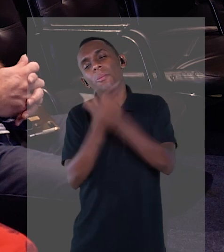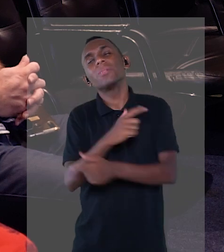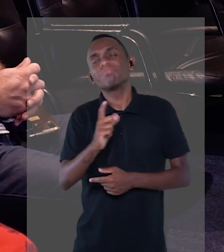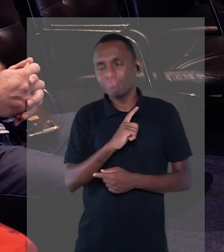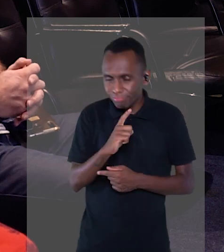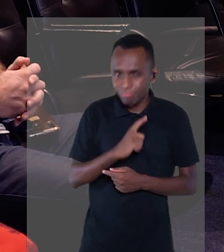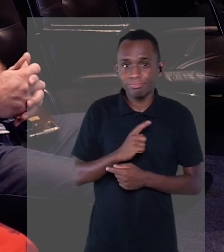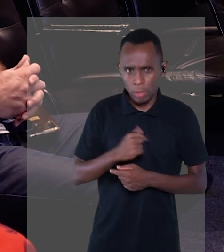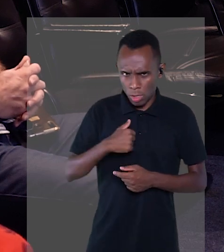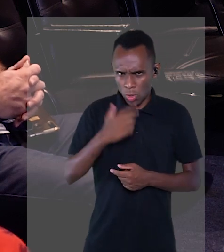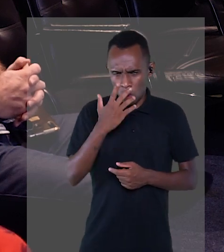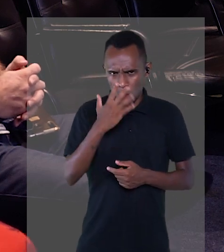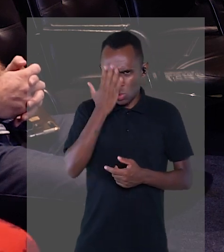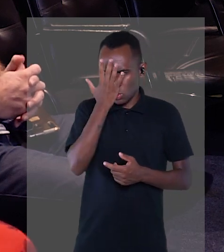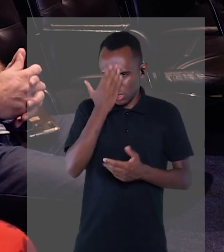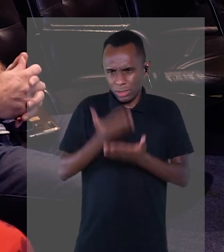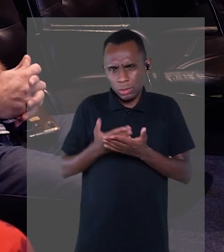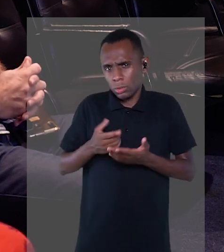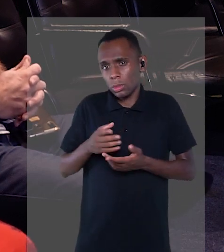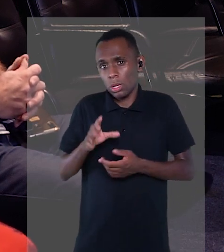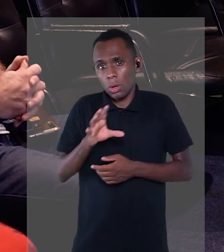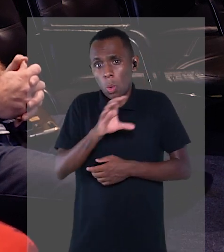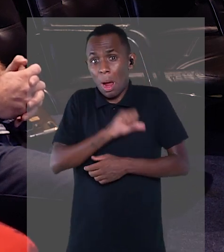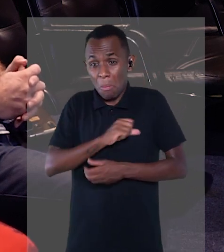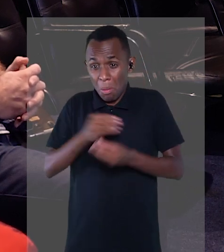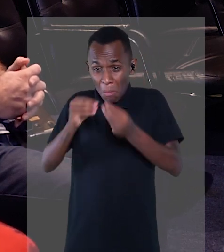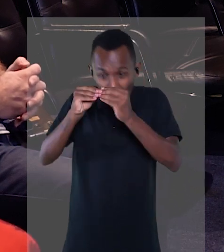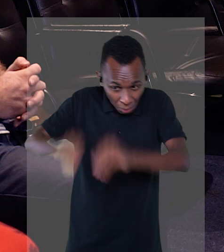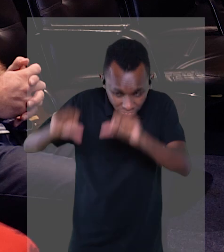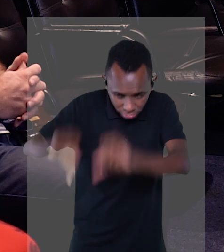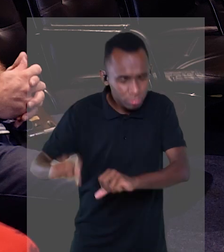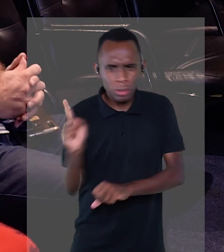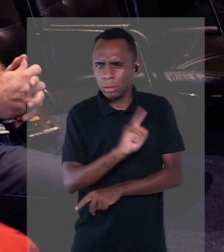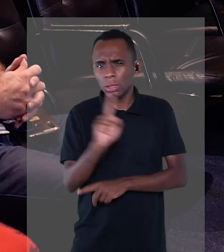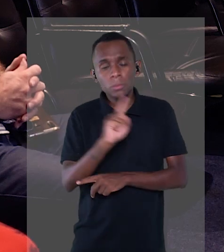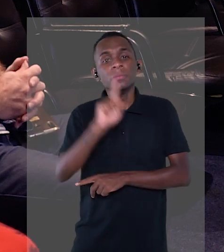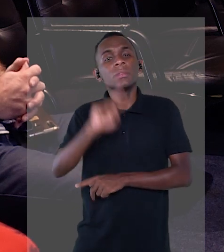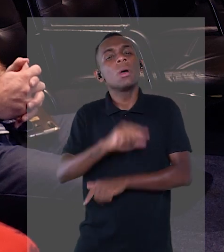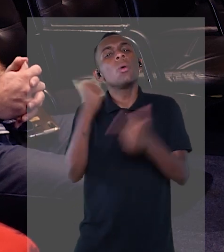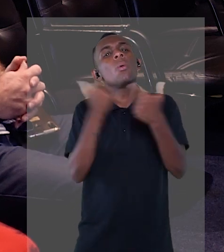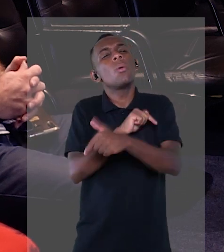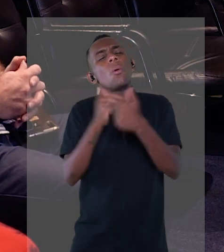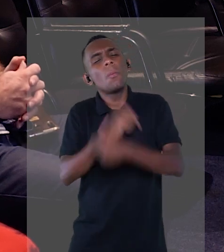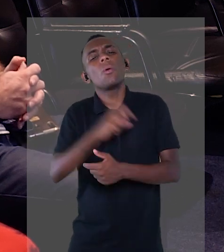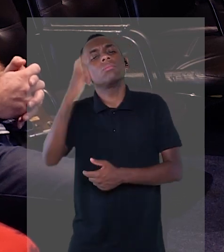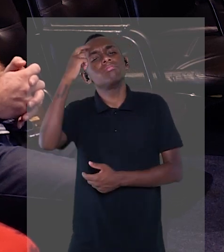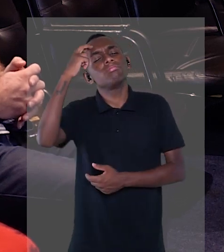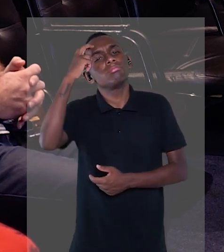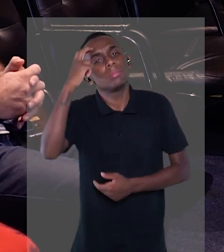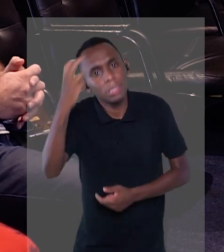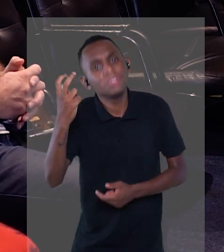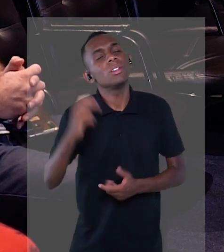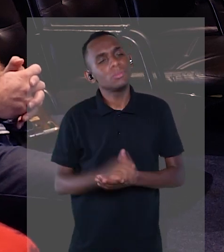humor. E eu não acho que é um humor trágico. Eu acho que é um humor